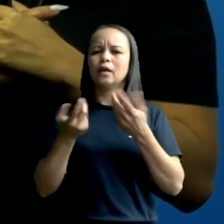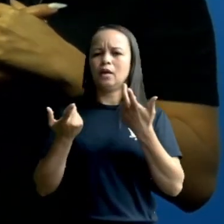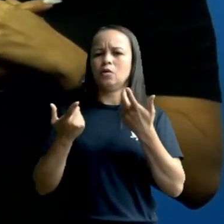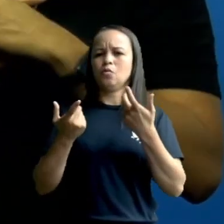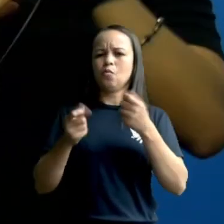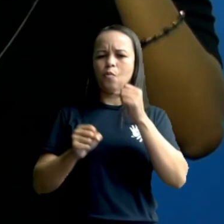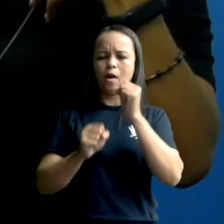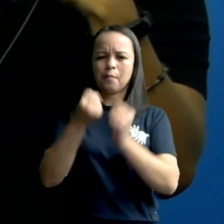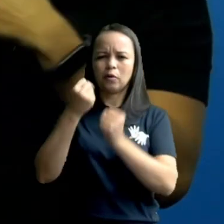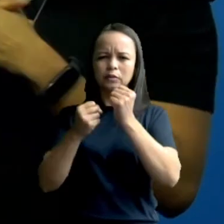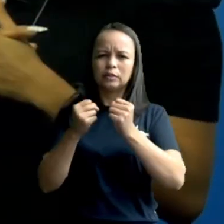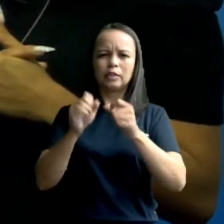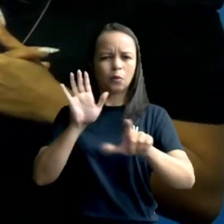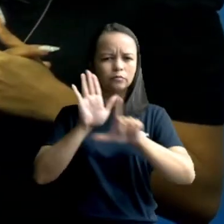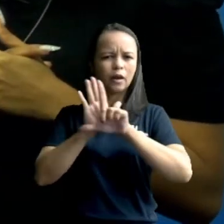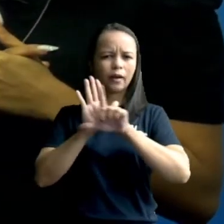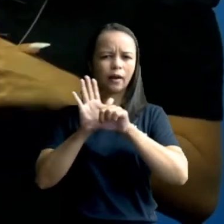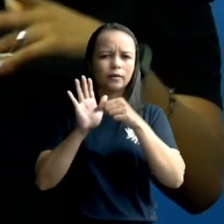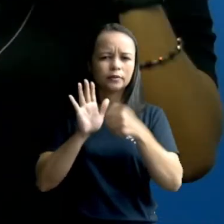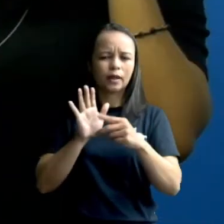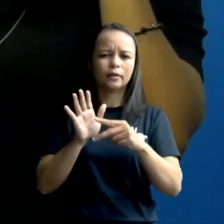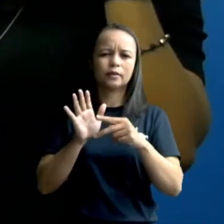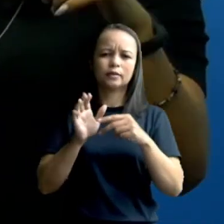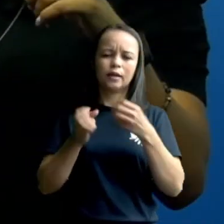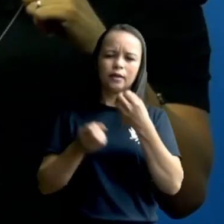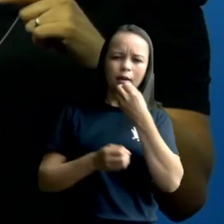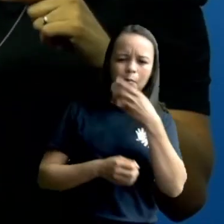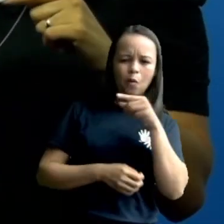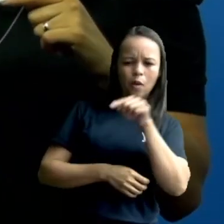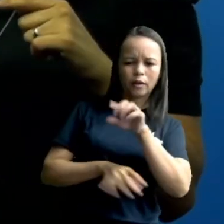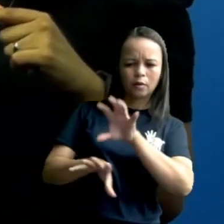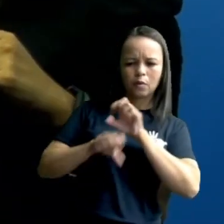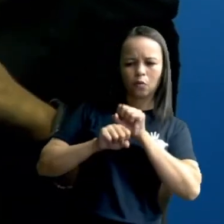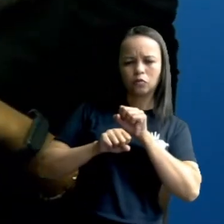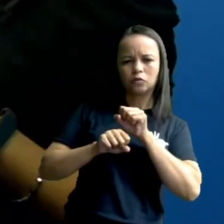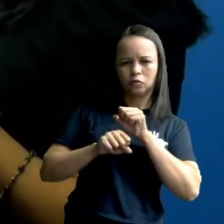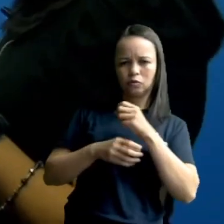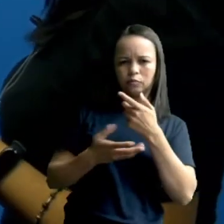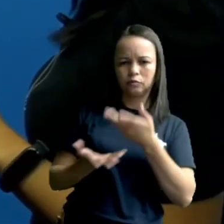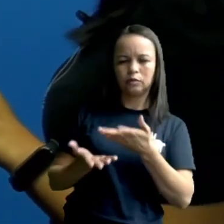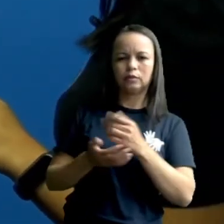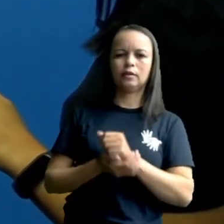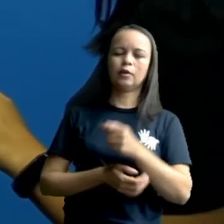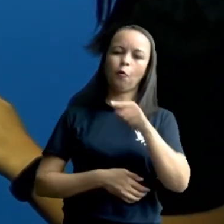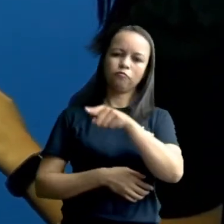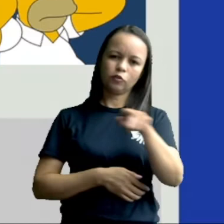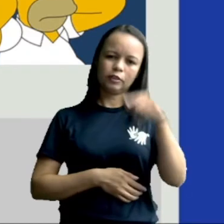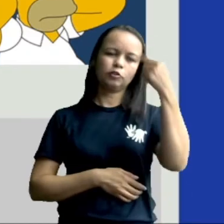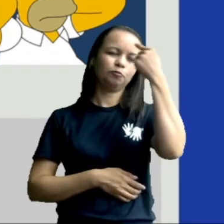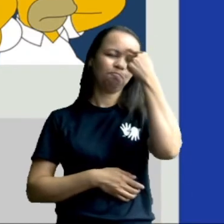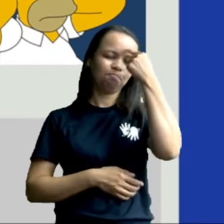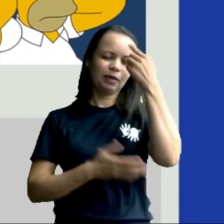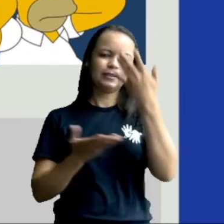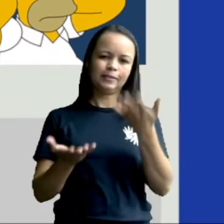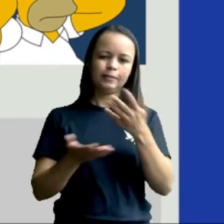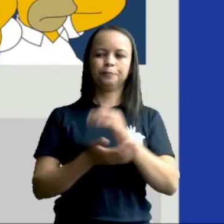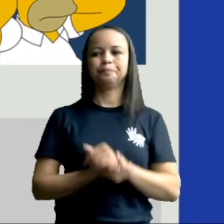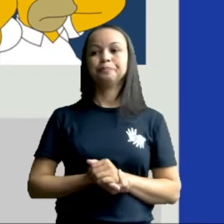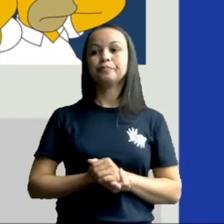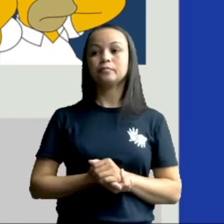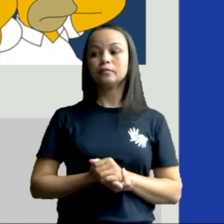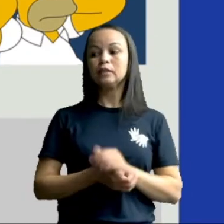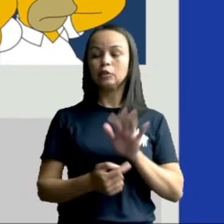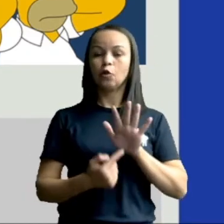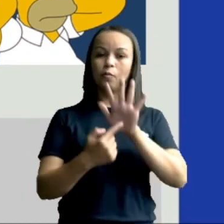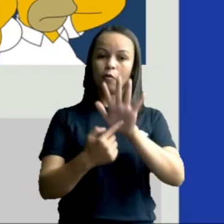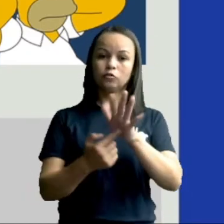legalizada? Será que é bom para o meu consumo aquilo? Então, pense em tudo isso, beleza? Trouxe algumas charges e